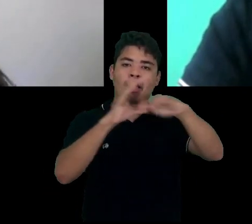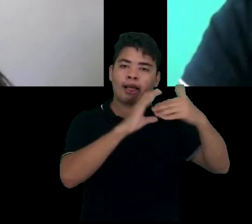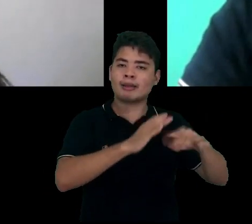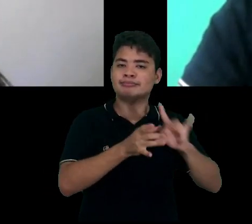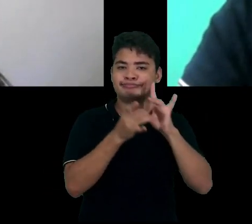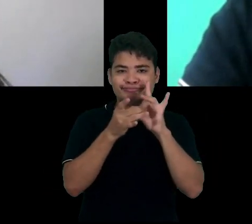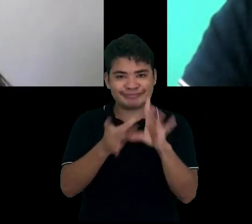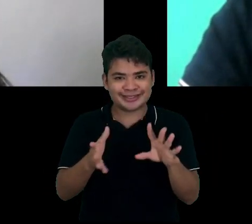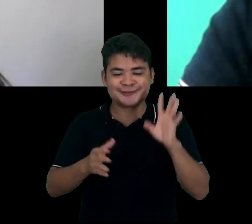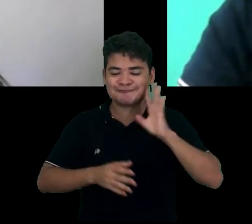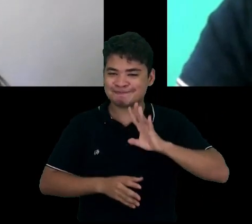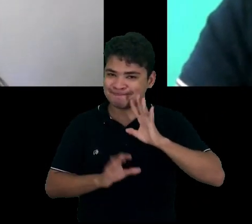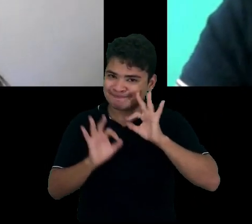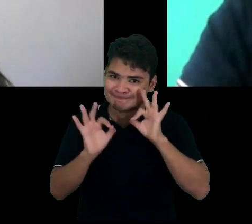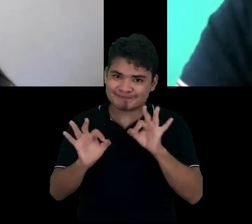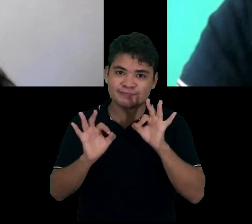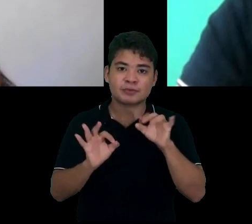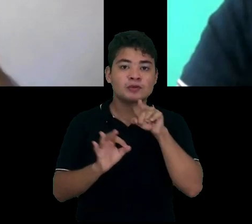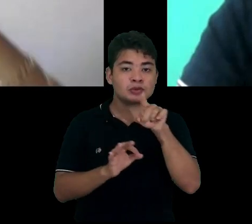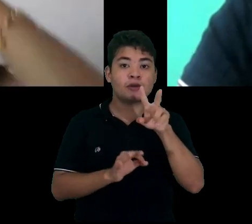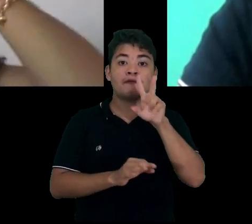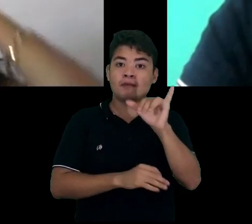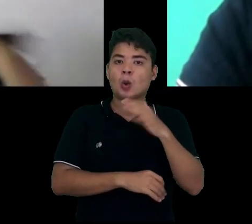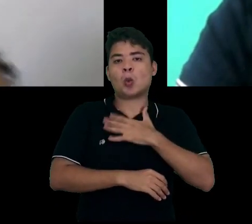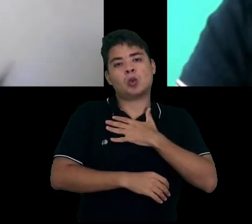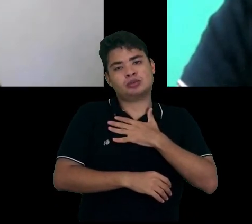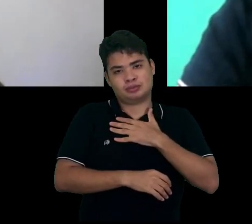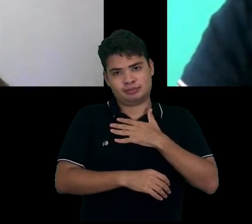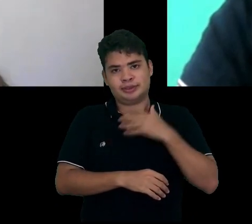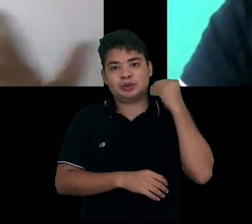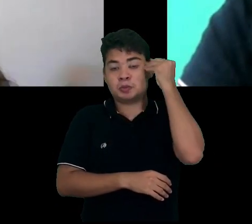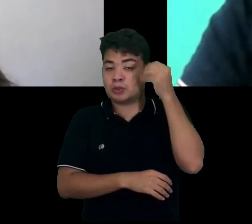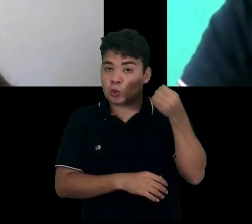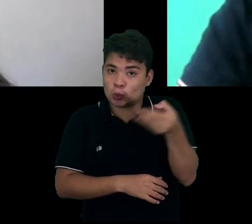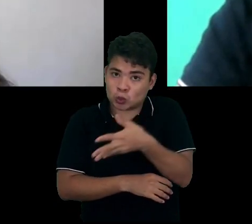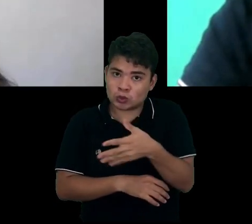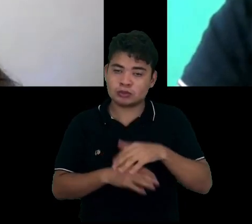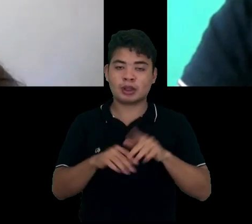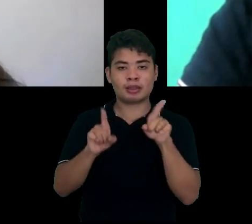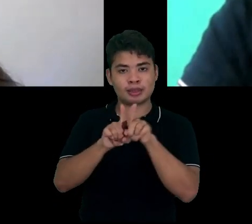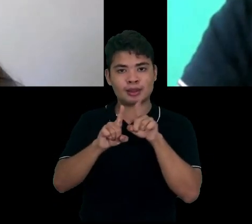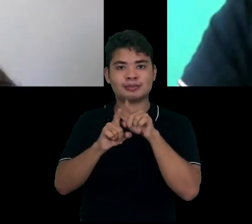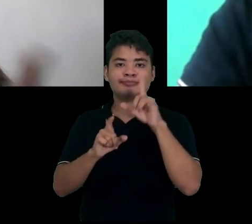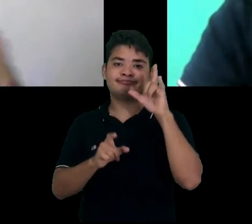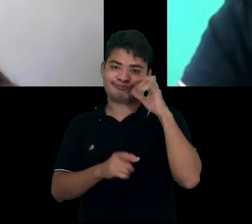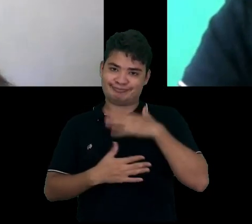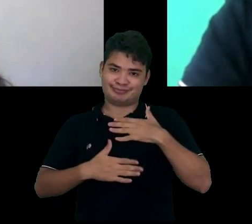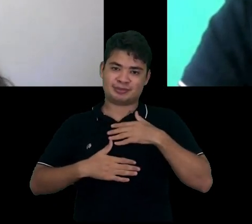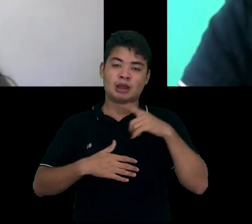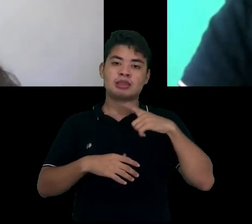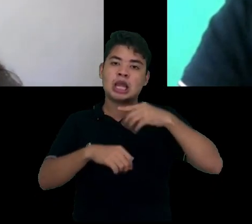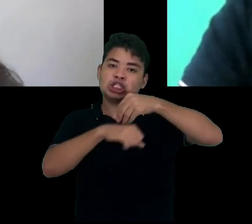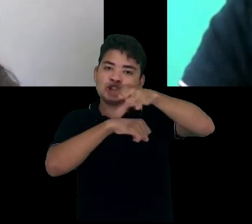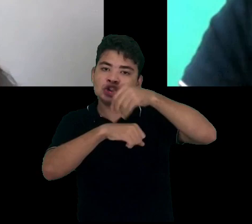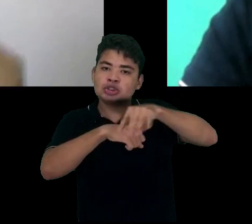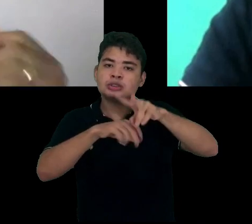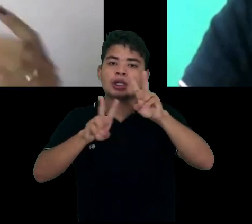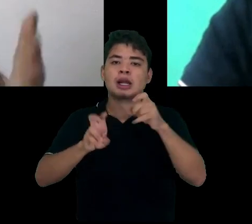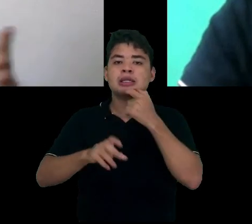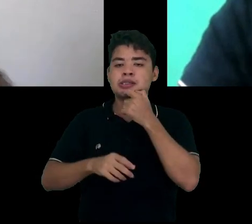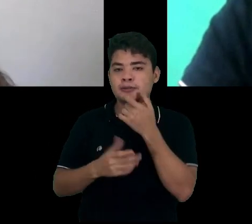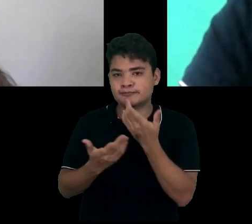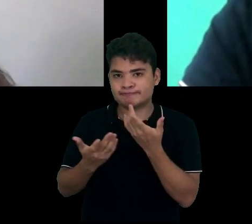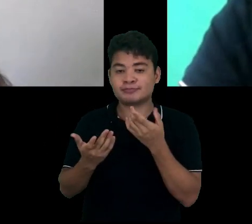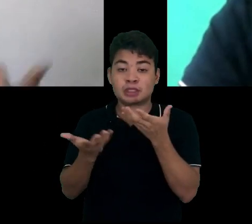ser bem legal, viu? Vocês vão gostar da experiência. E também, né, aqui no meu Insta, vocês sempre vão ter dicas de inglês. desejando